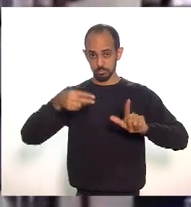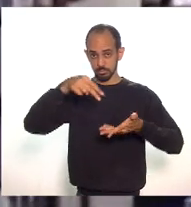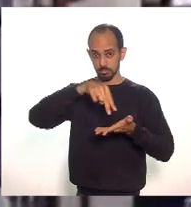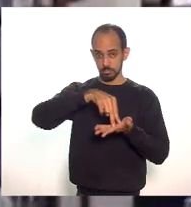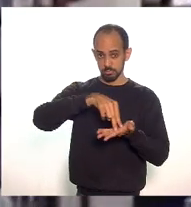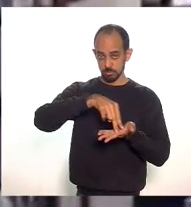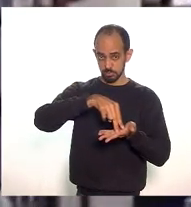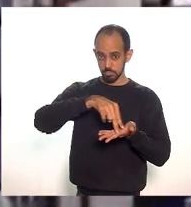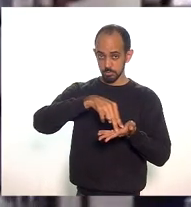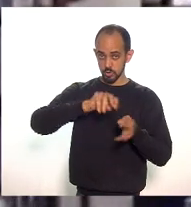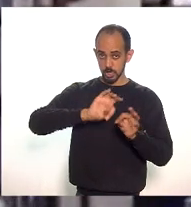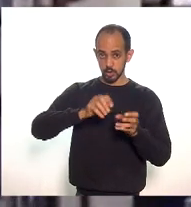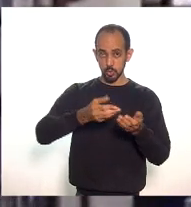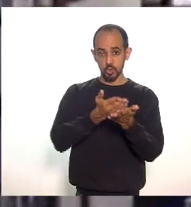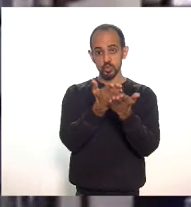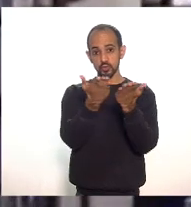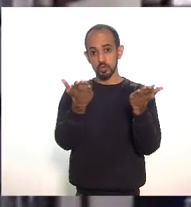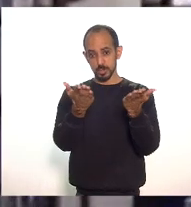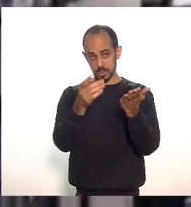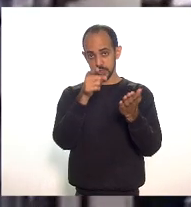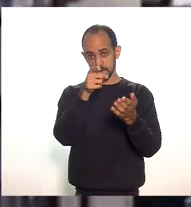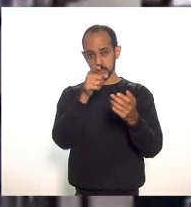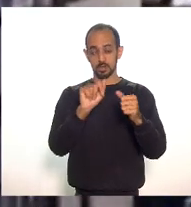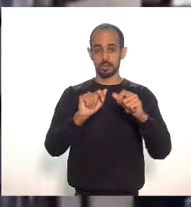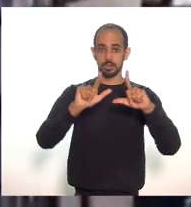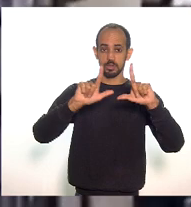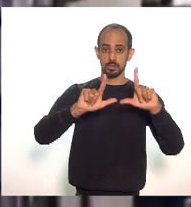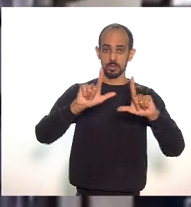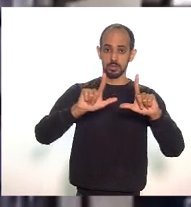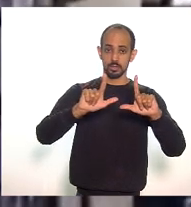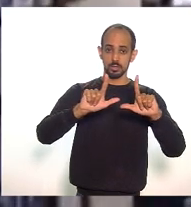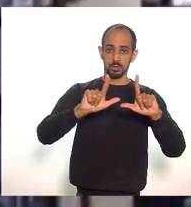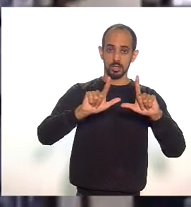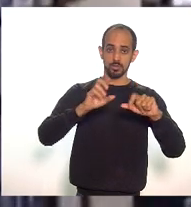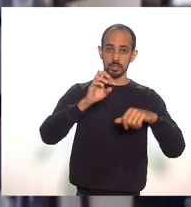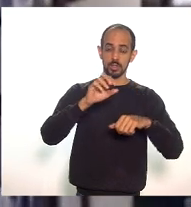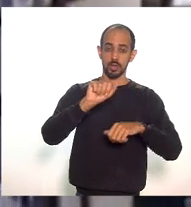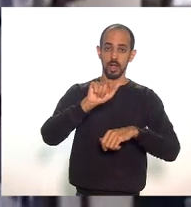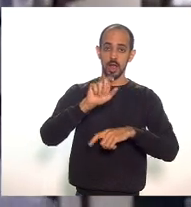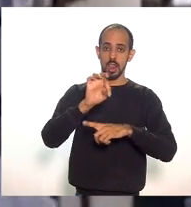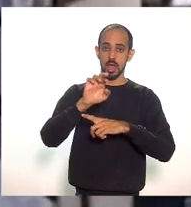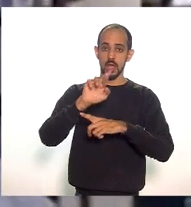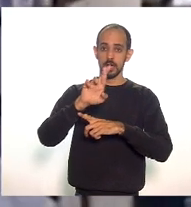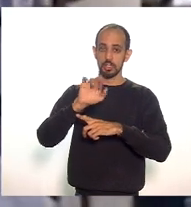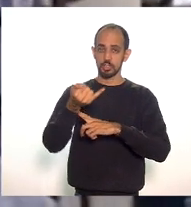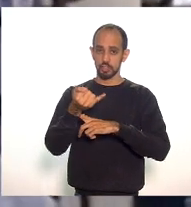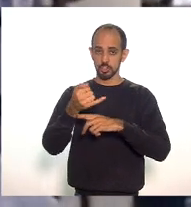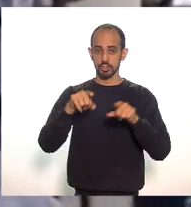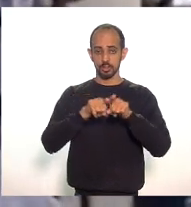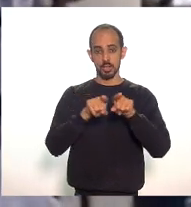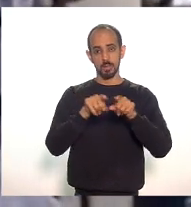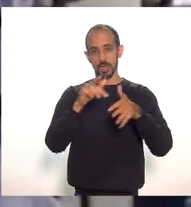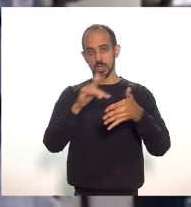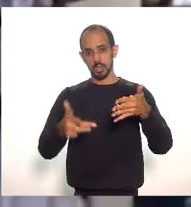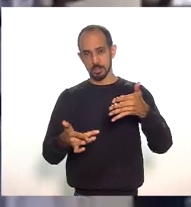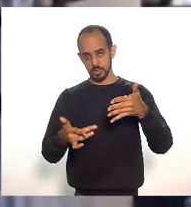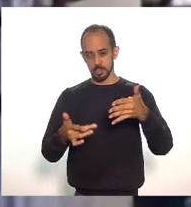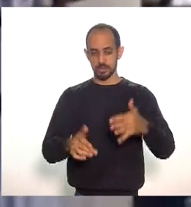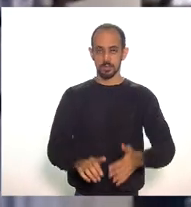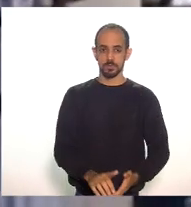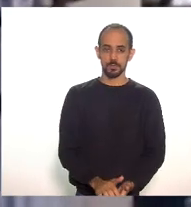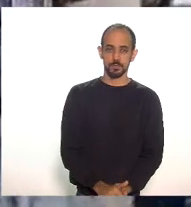e aqueles que nos assistem pela TV alerj e aqueles que nos acompanham pelas redes sociais